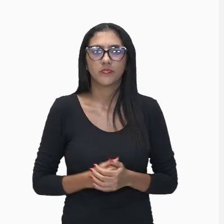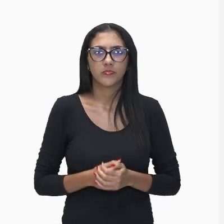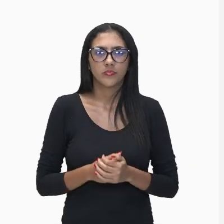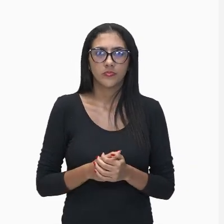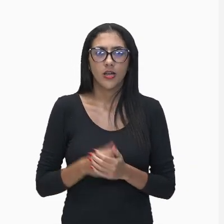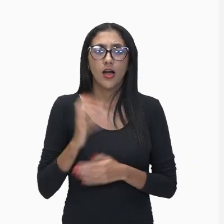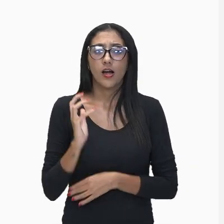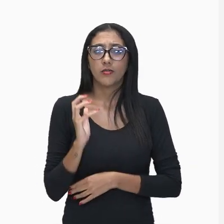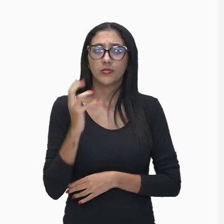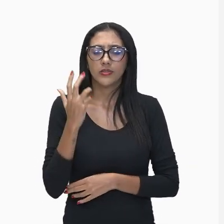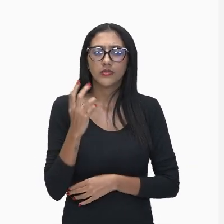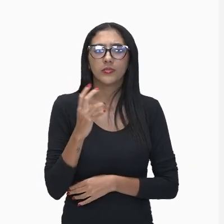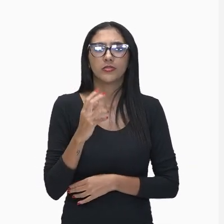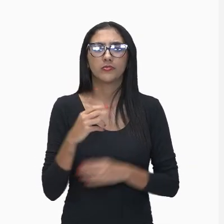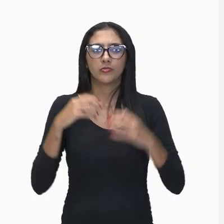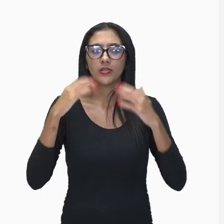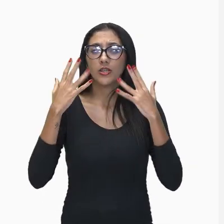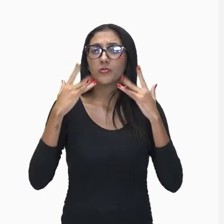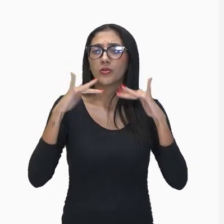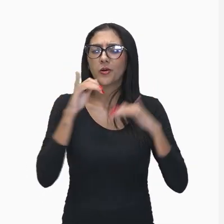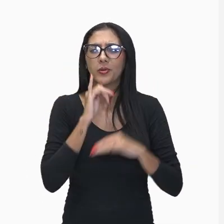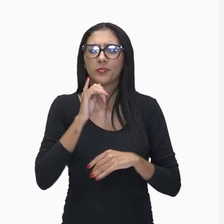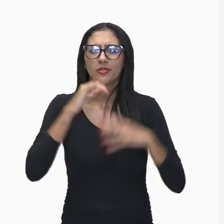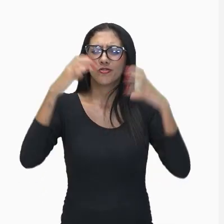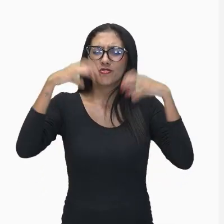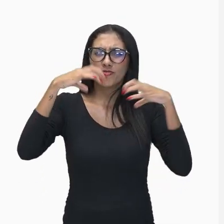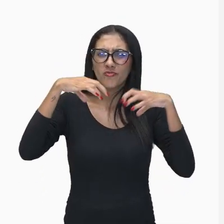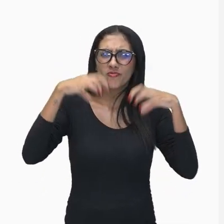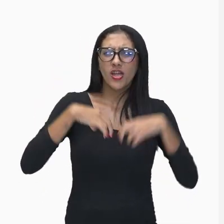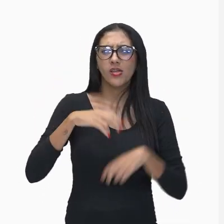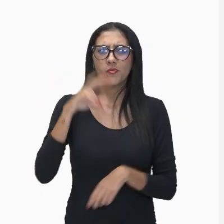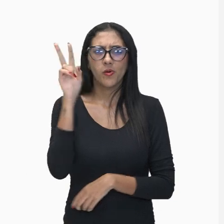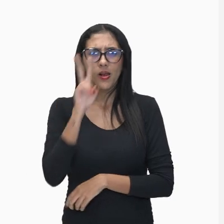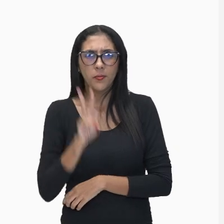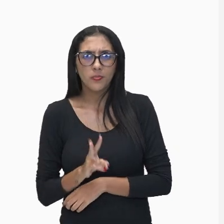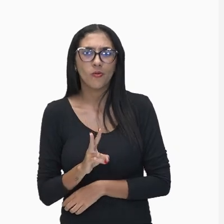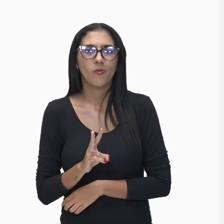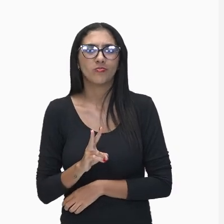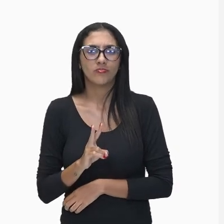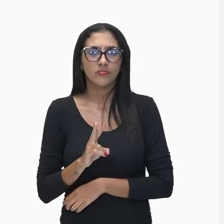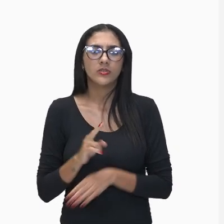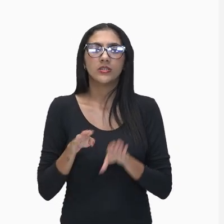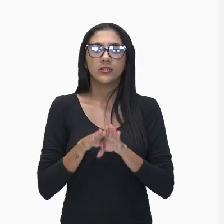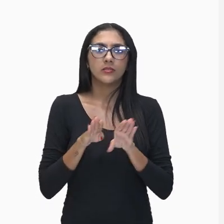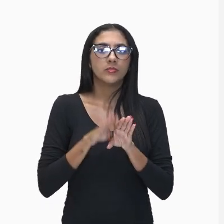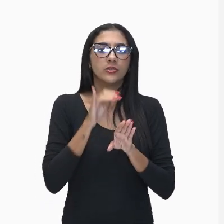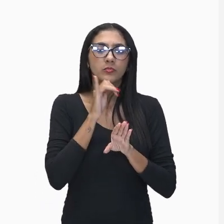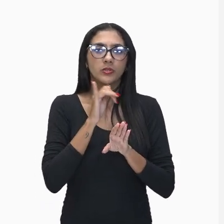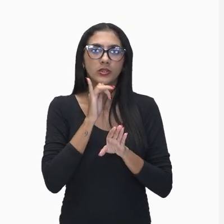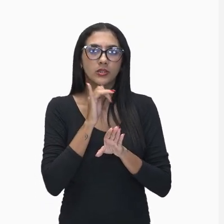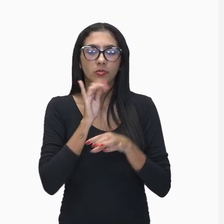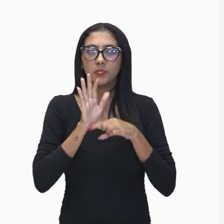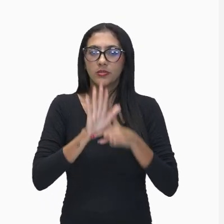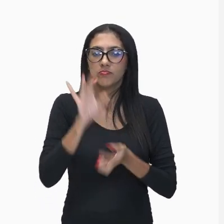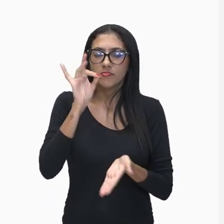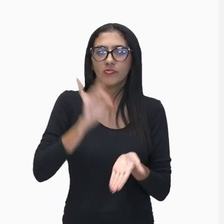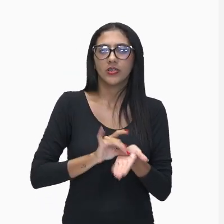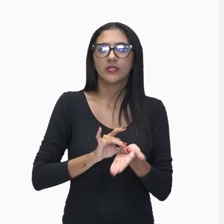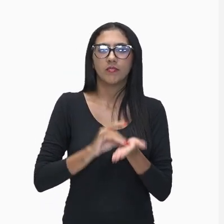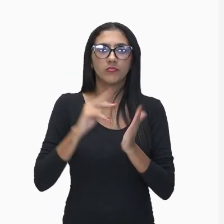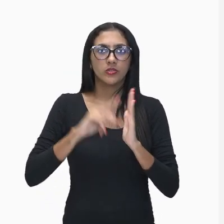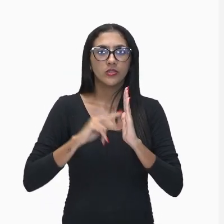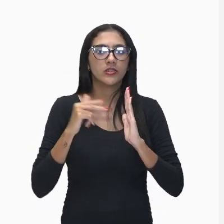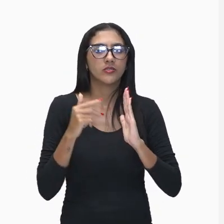natureza, choveu, trovejou, relampeou, certo? No sentido denotativo, sempre no sentido real. Se utilizar o